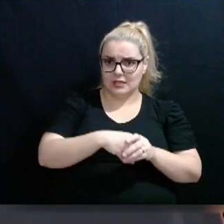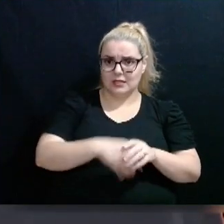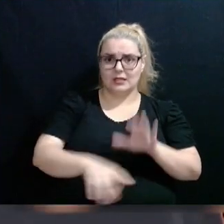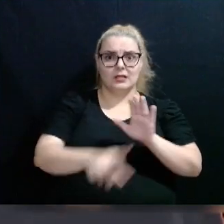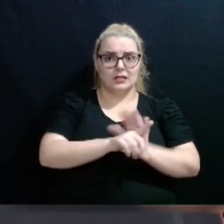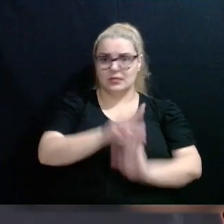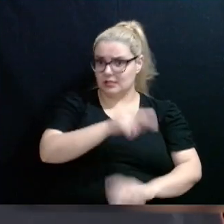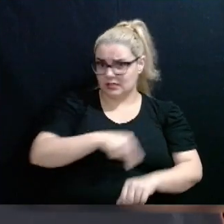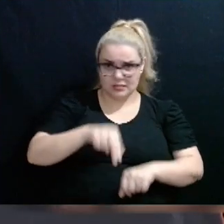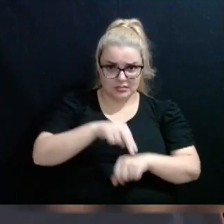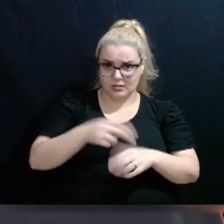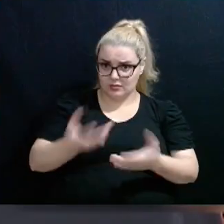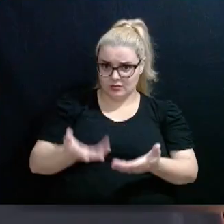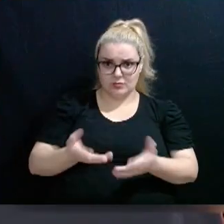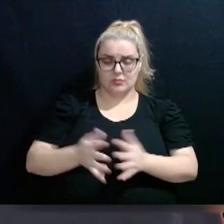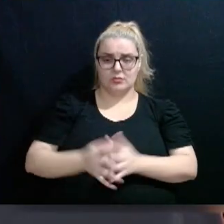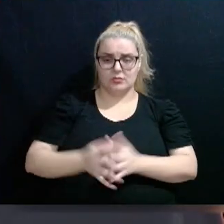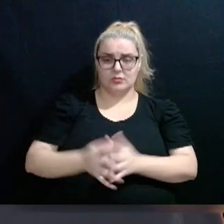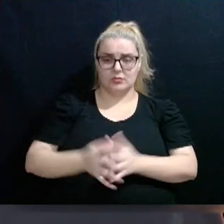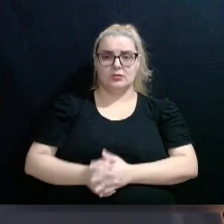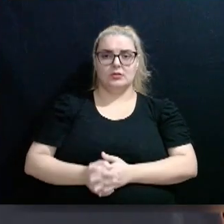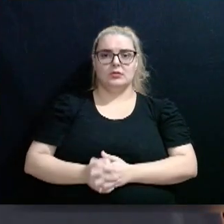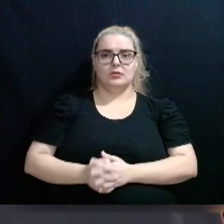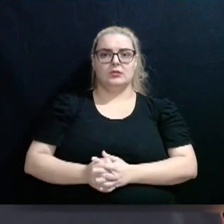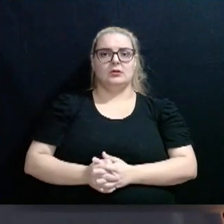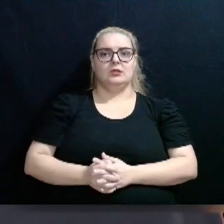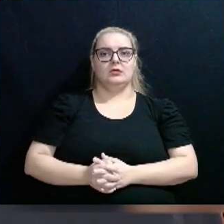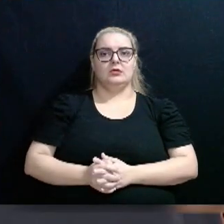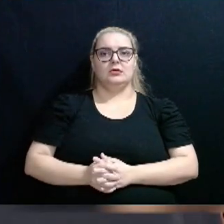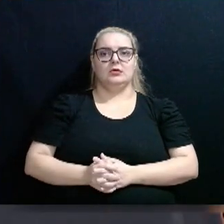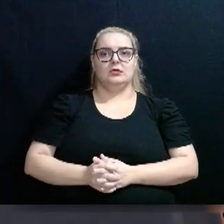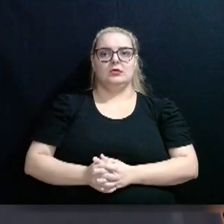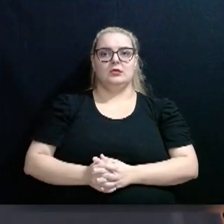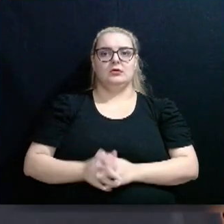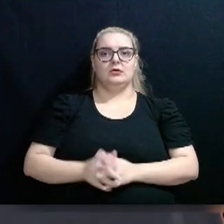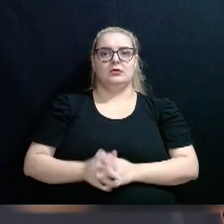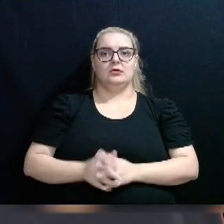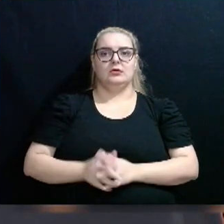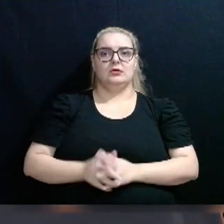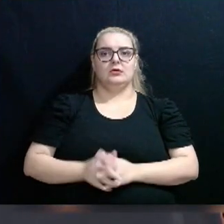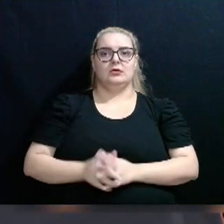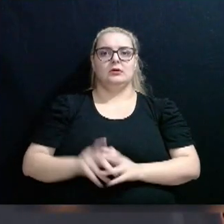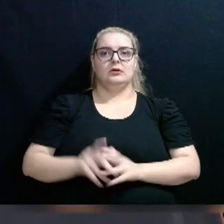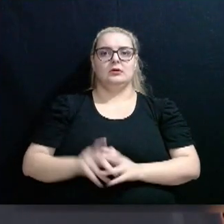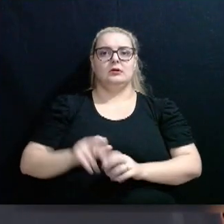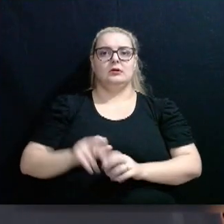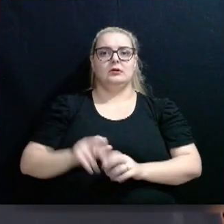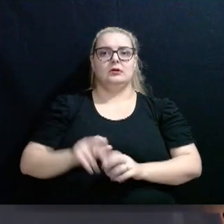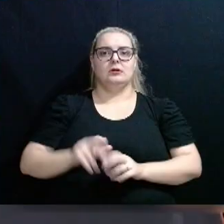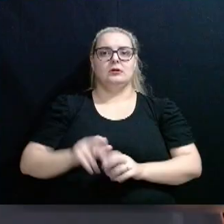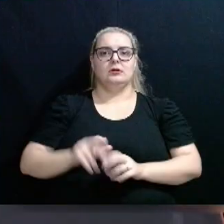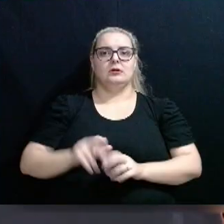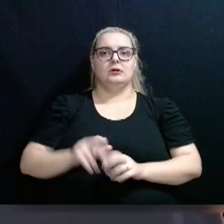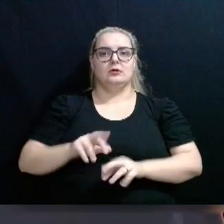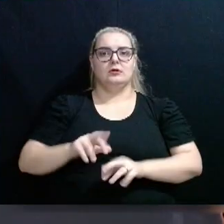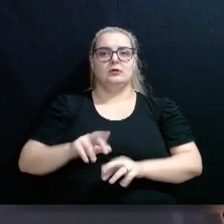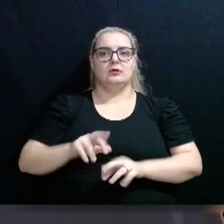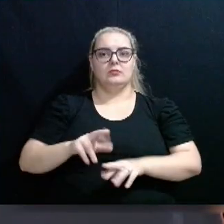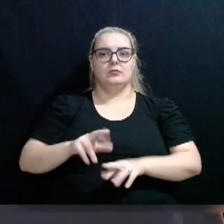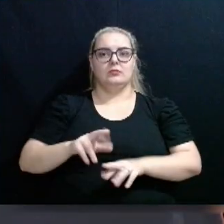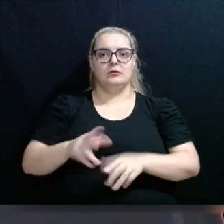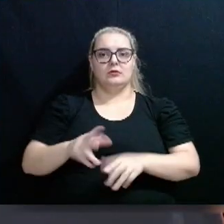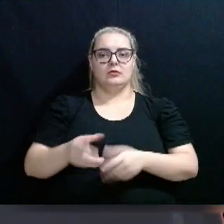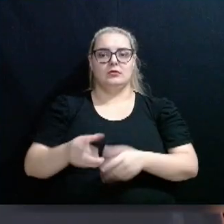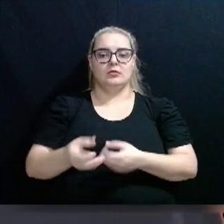o traveste de informação de saúde, o que de fato não é. Assim sendo, agradecendo a concessão de vistas, devolvo o processo com